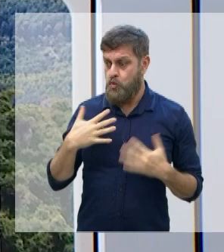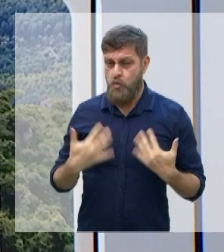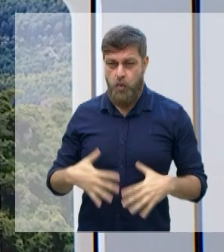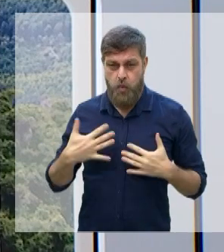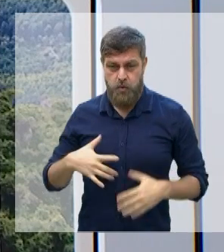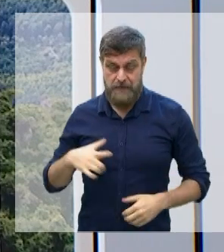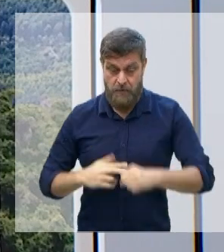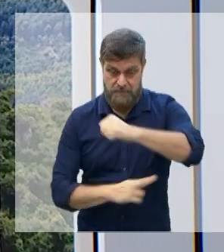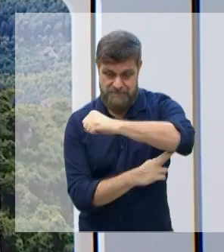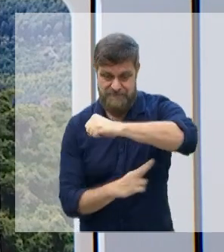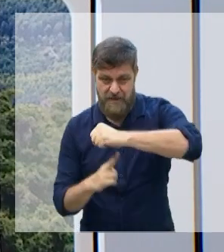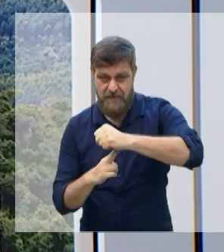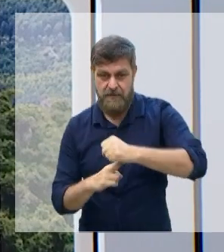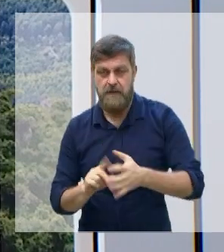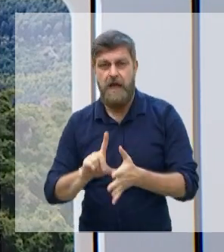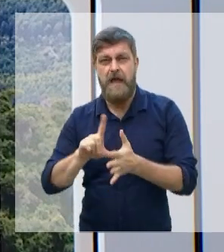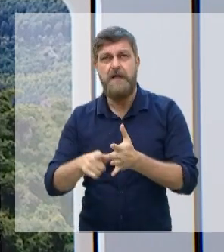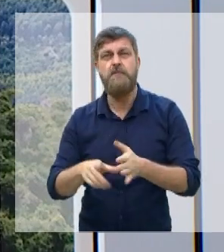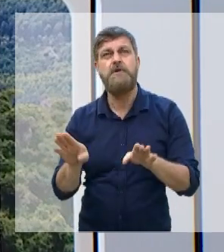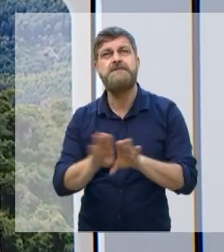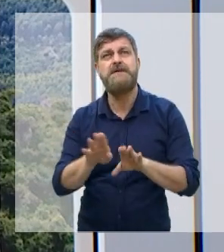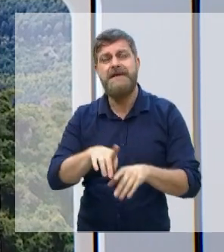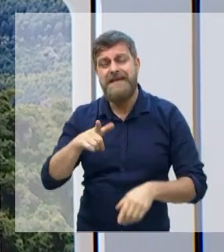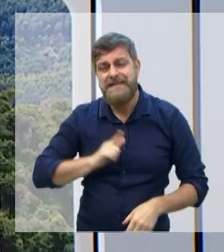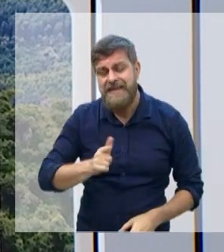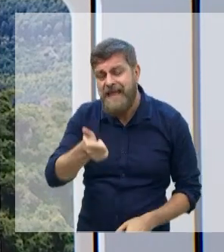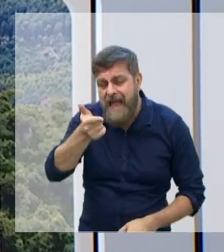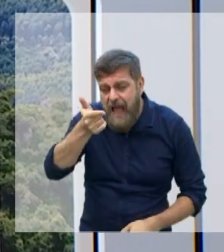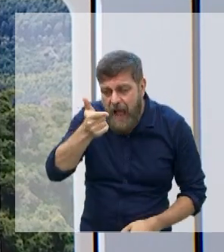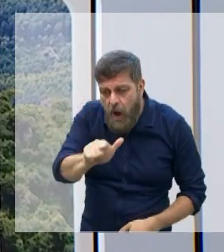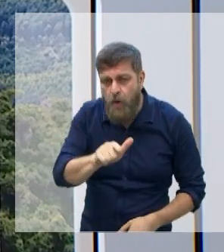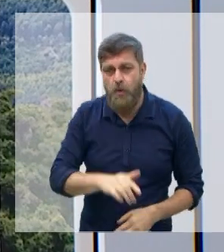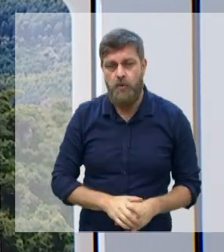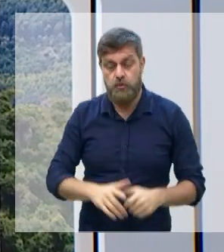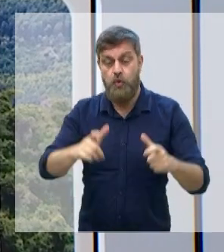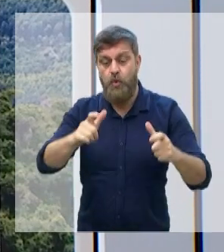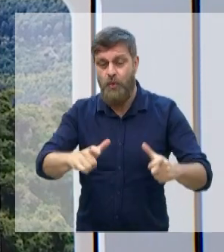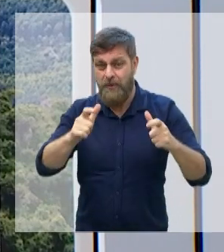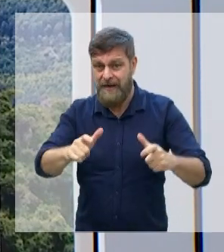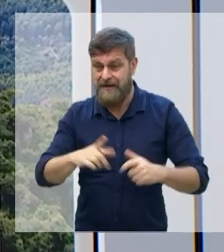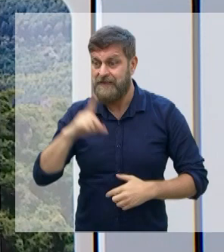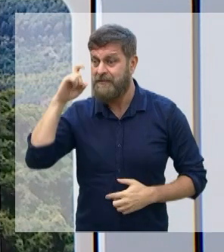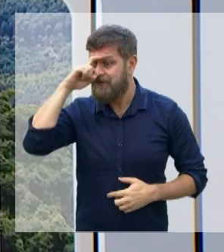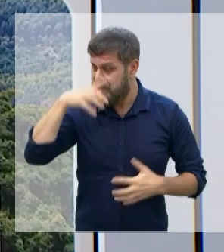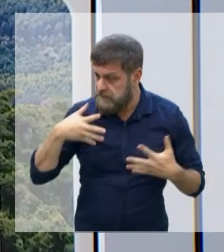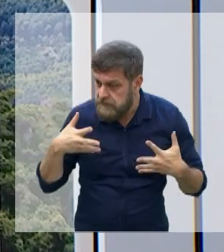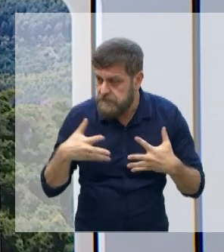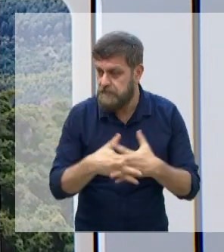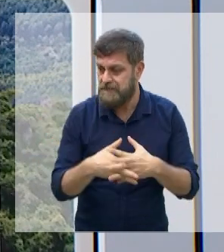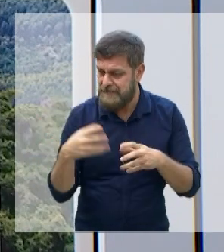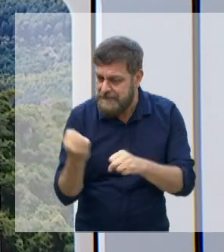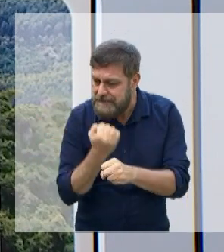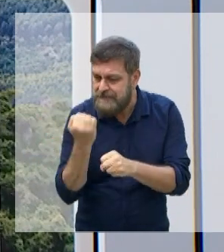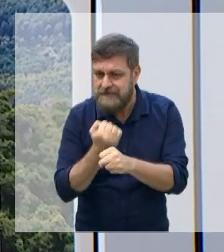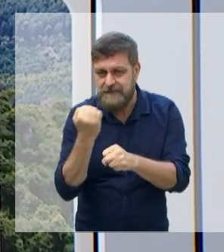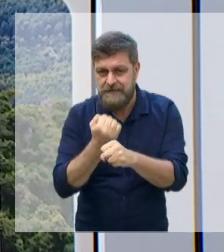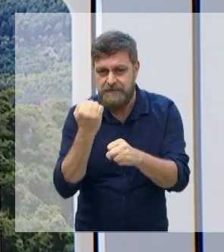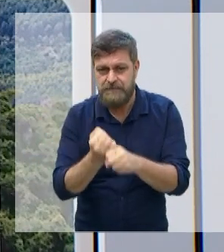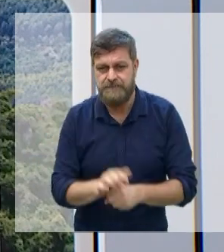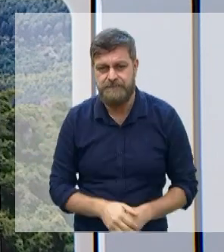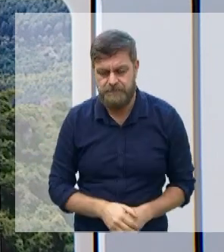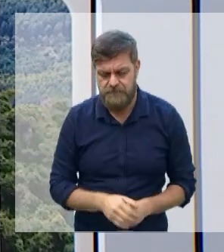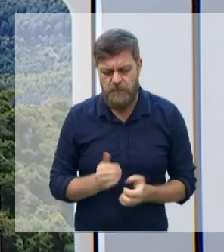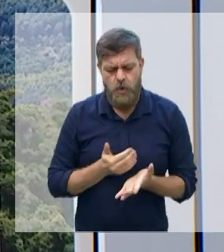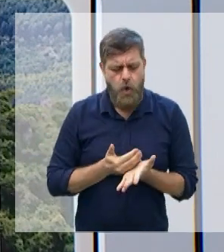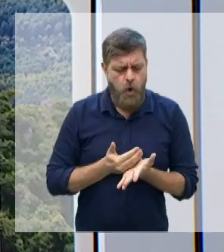dos grandes e têm um outro uma outra transposição que também é bem complexa grande que vai sendo aqui